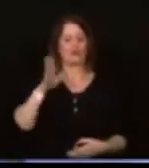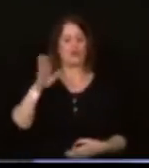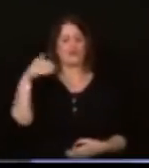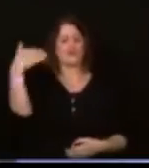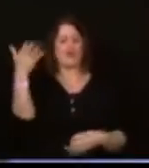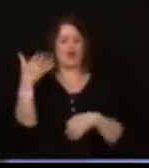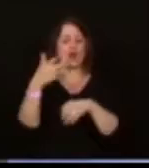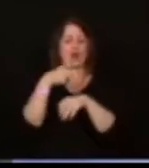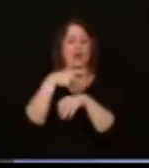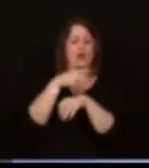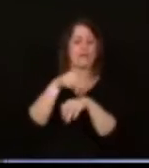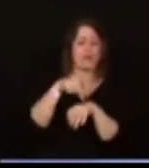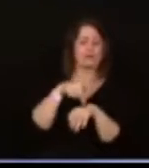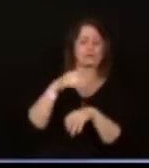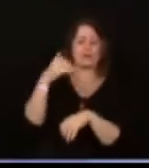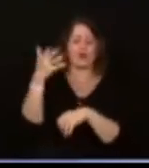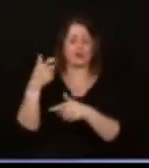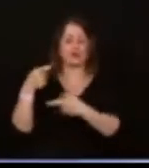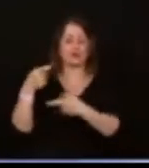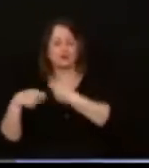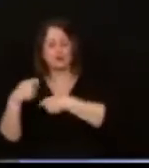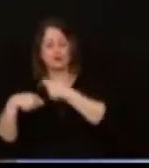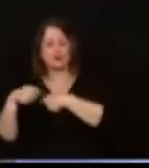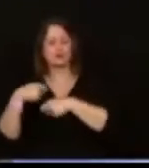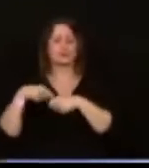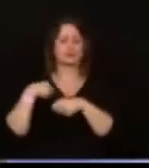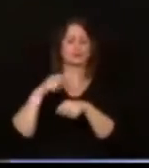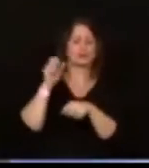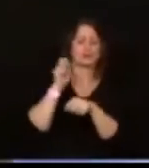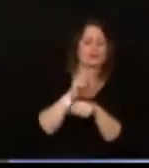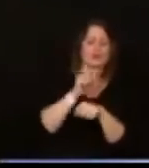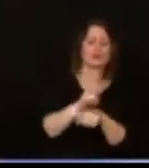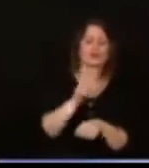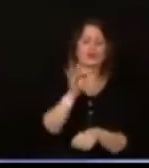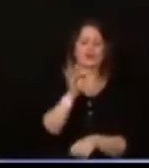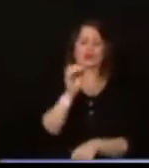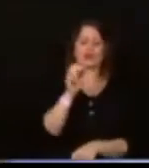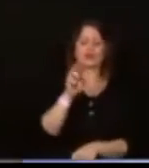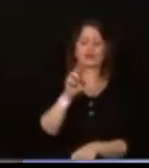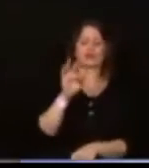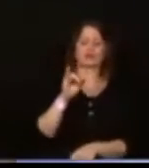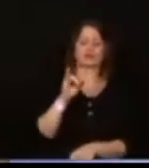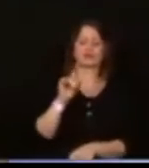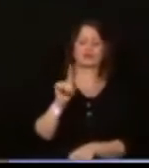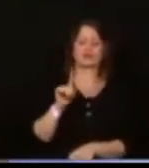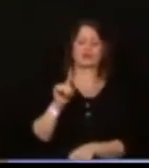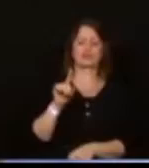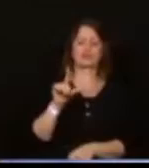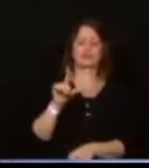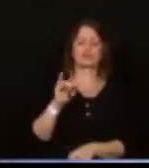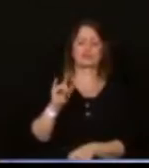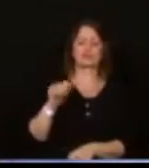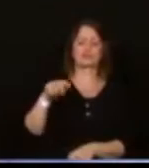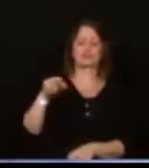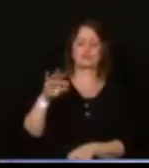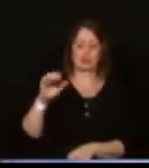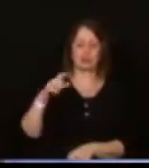do Brasil o suprimento de fertilizantes para a nossa pátria. Hoje nós temos uma que cada